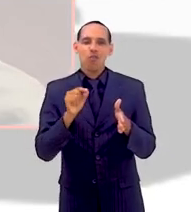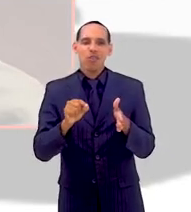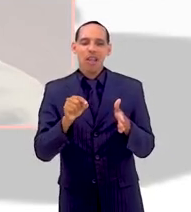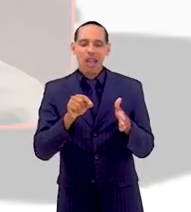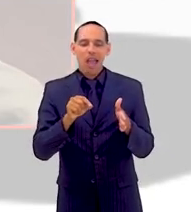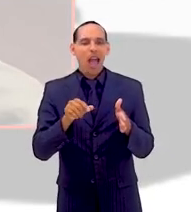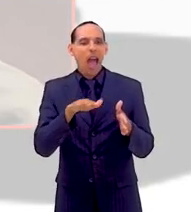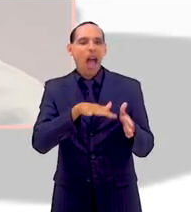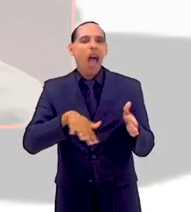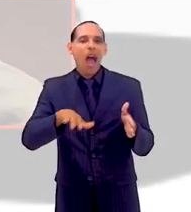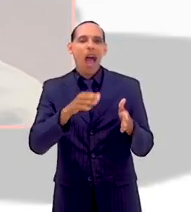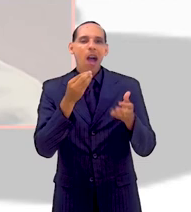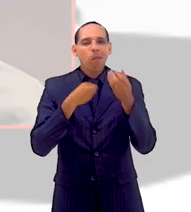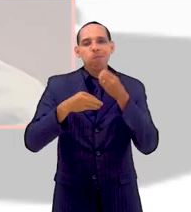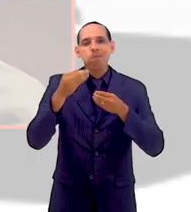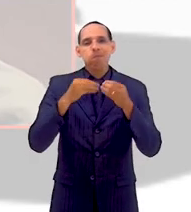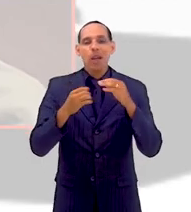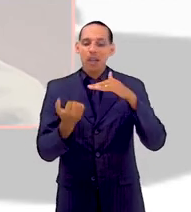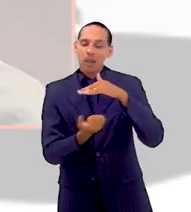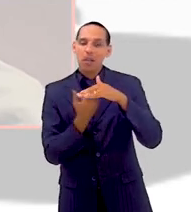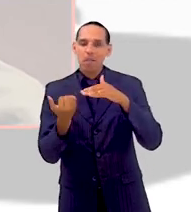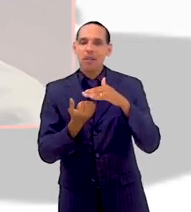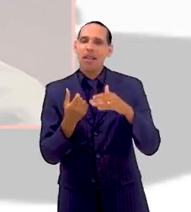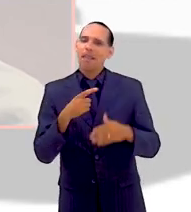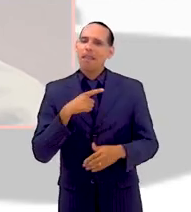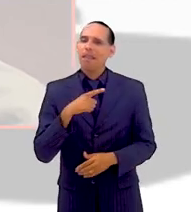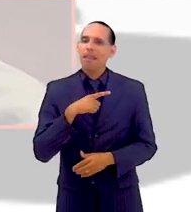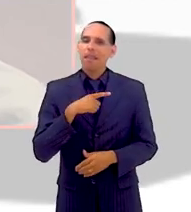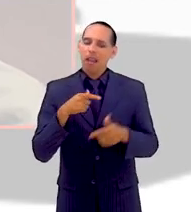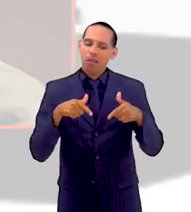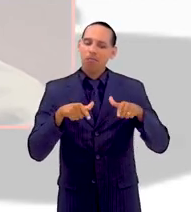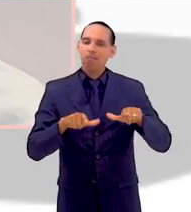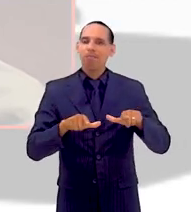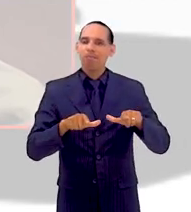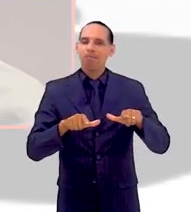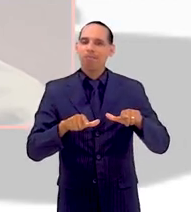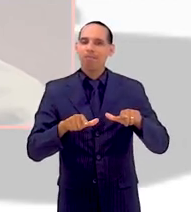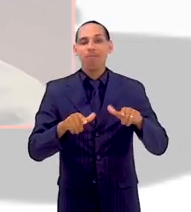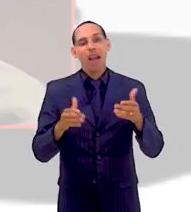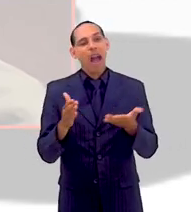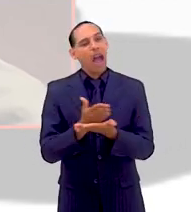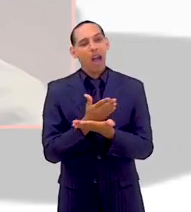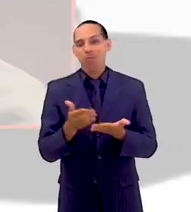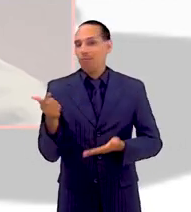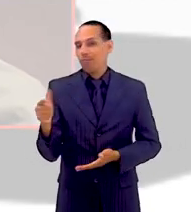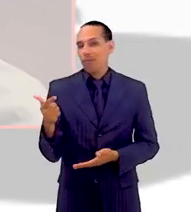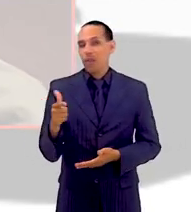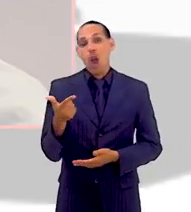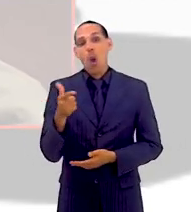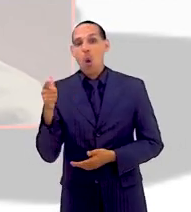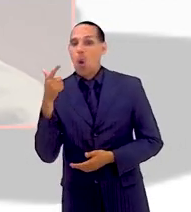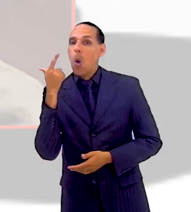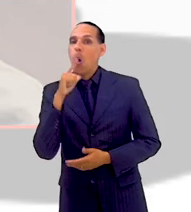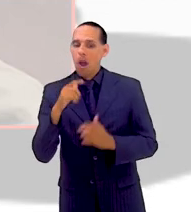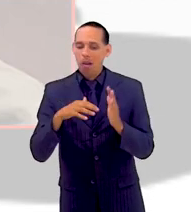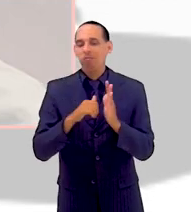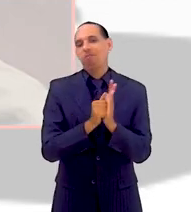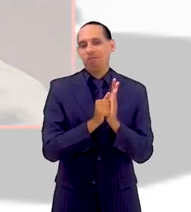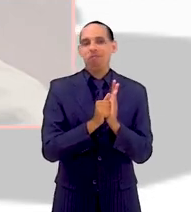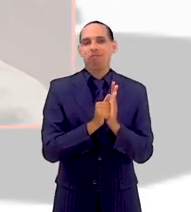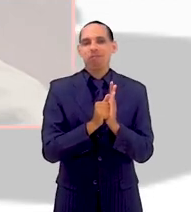área de alimentação às empresas que tivessem essa égide. Então, algumas não tiveram, alguns obtiveram